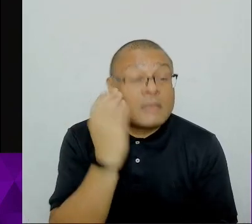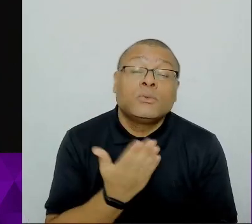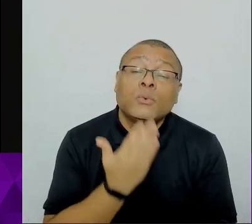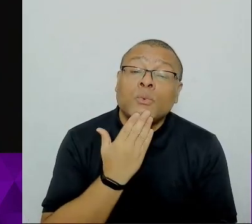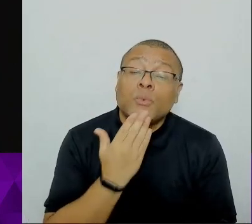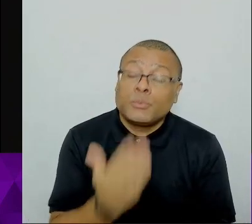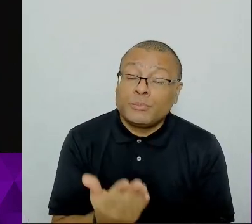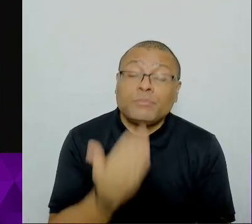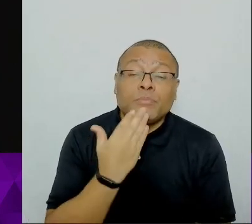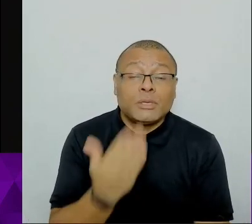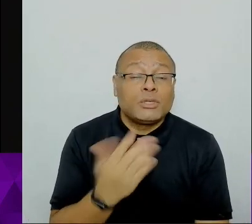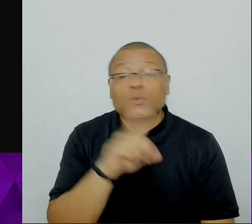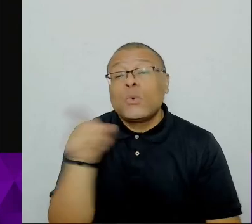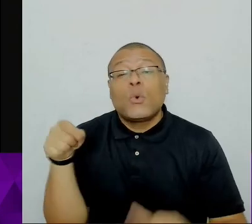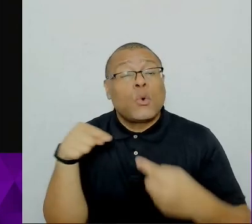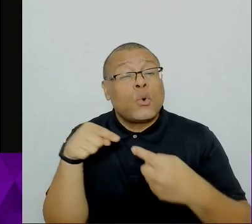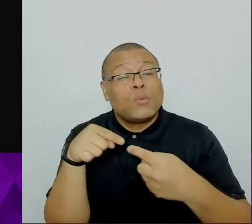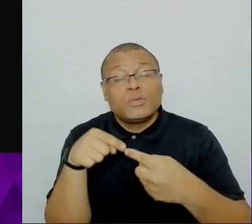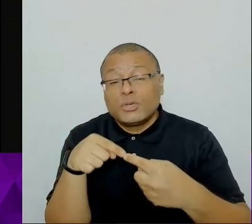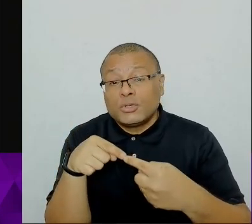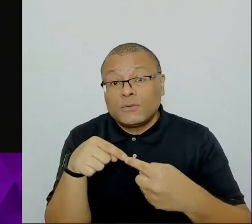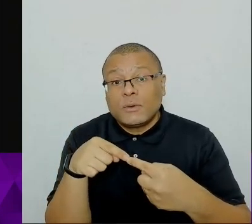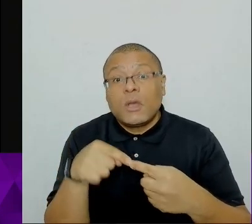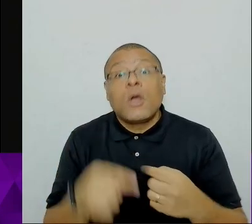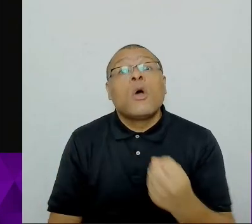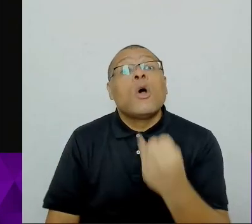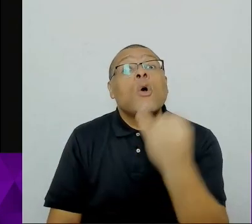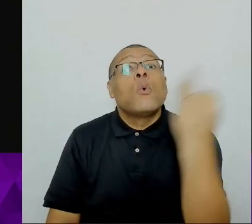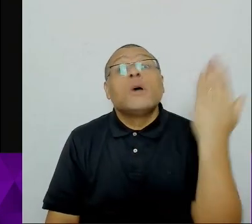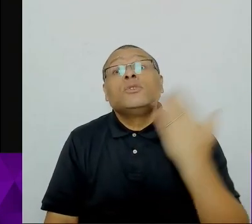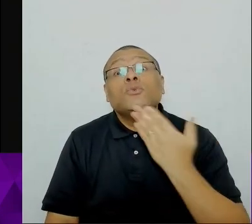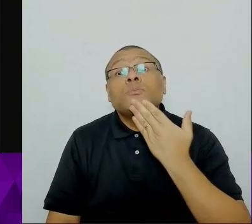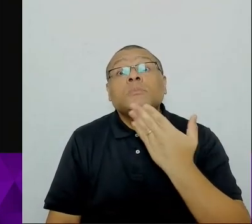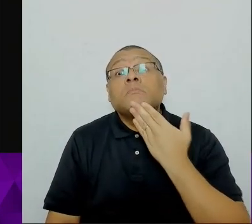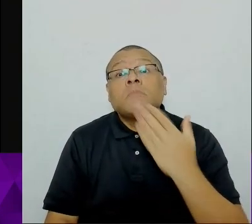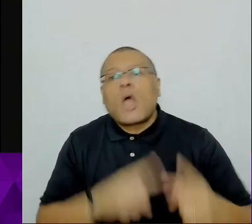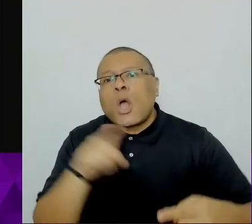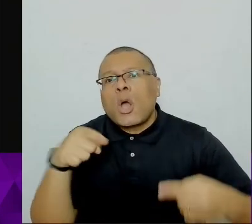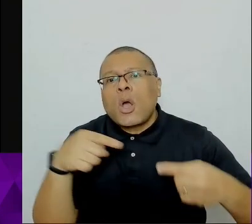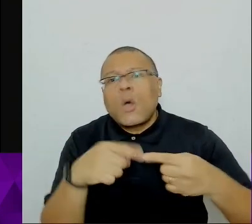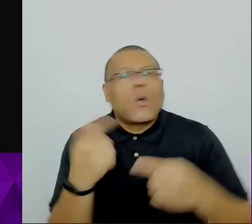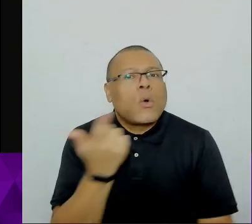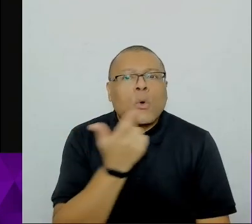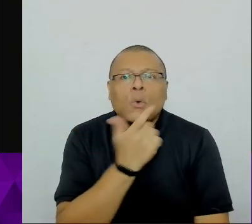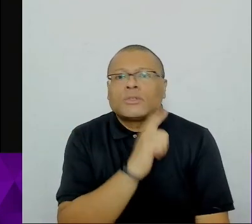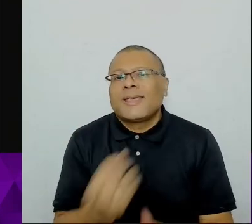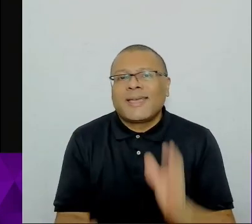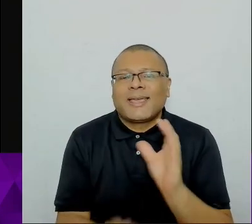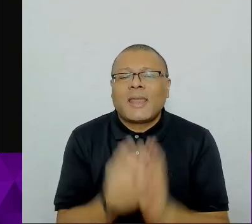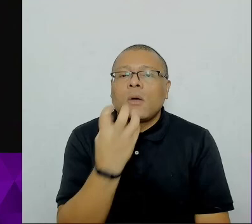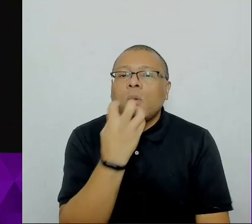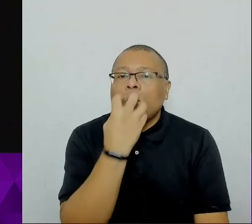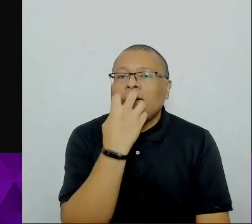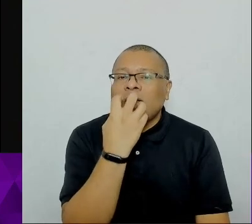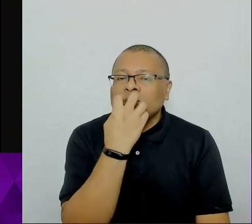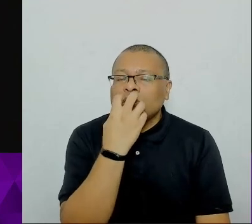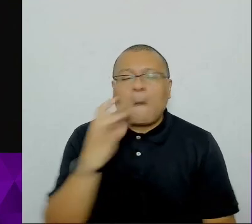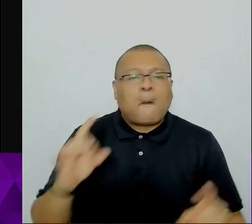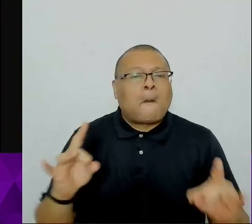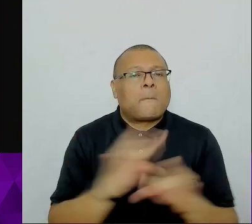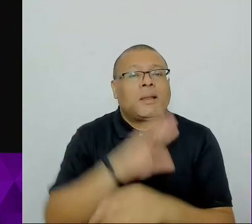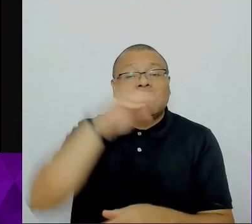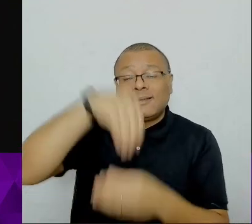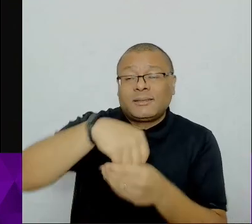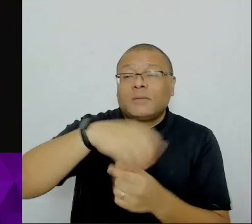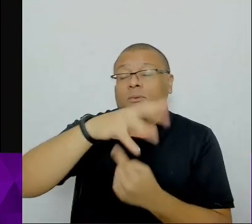chamadas por objetivo, que é quantas chamadas a gente precisa para, por exemplo, criar um cachorro completo dentro da API. Se a